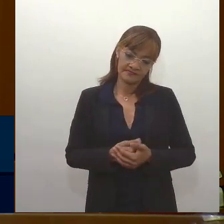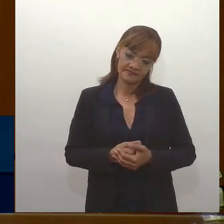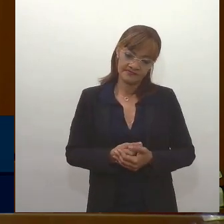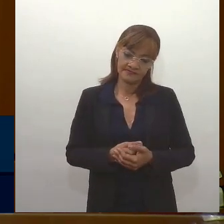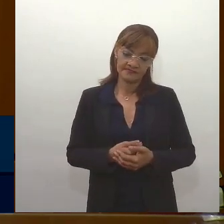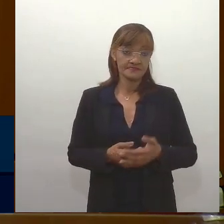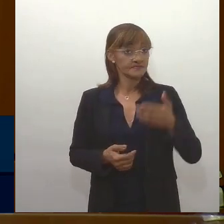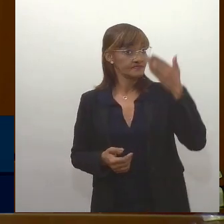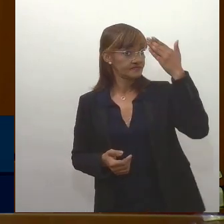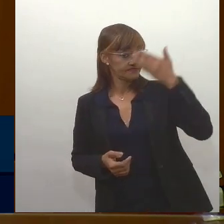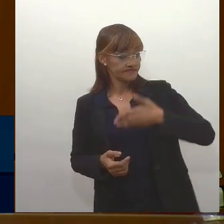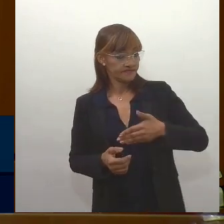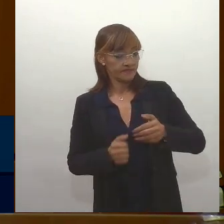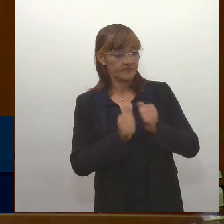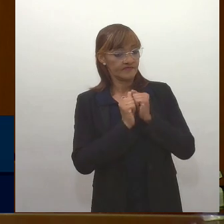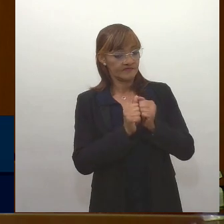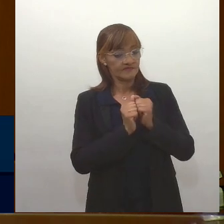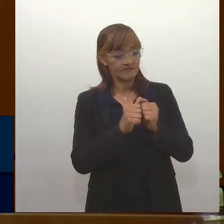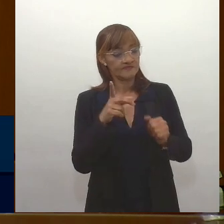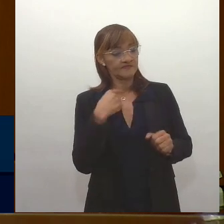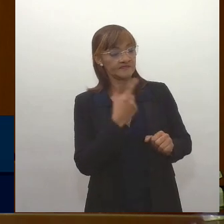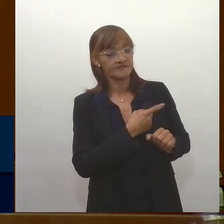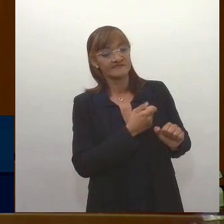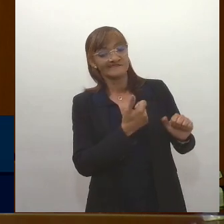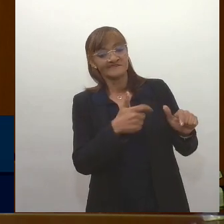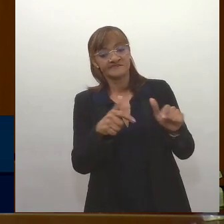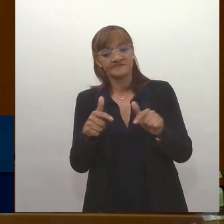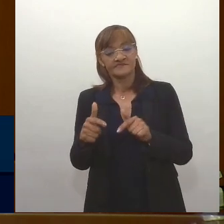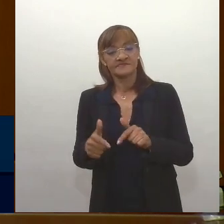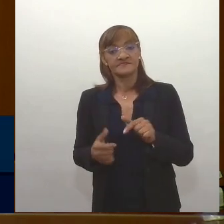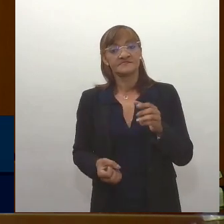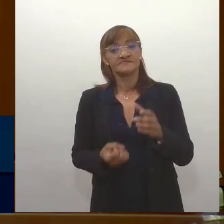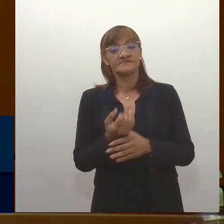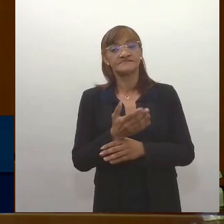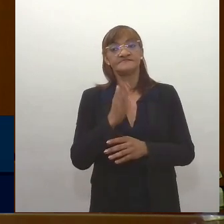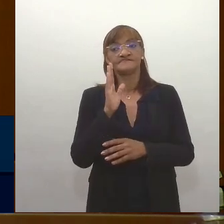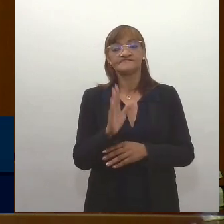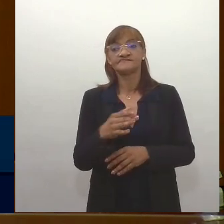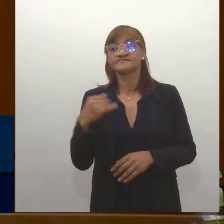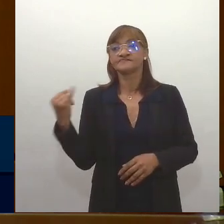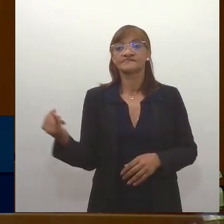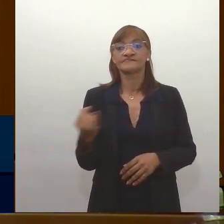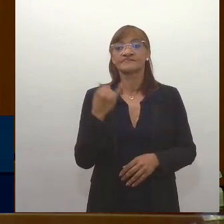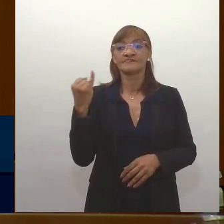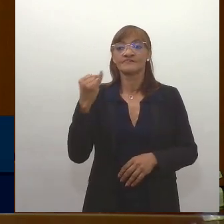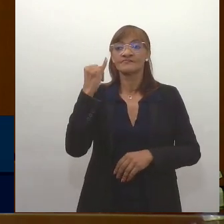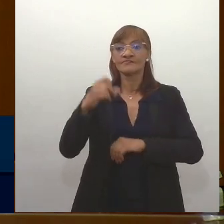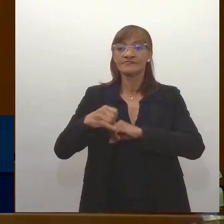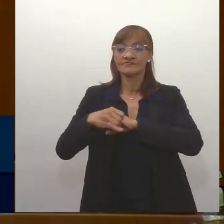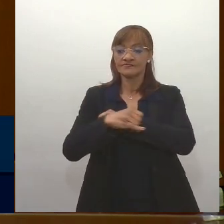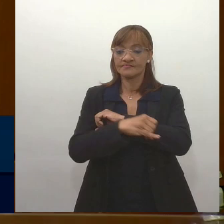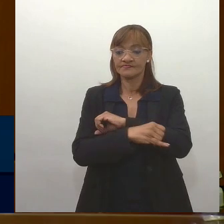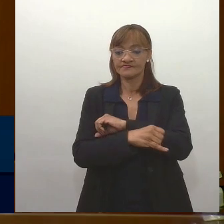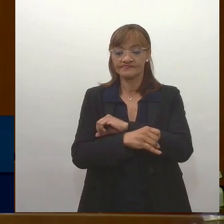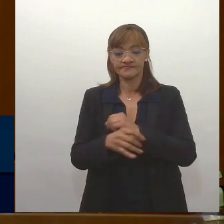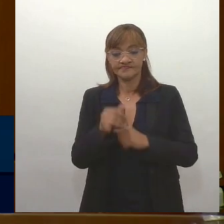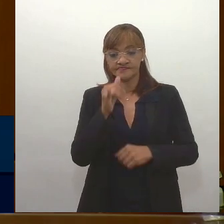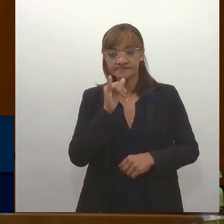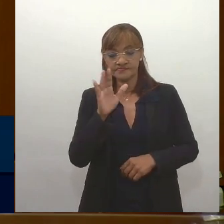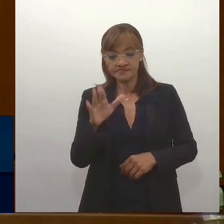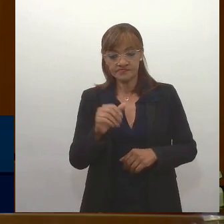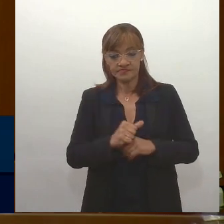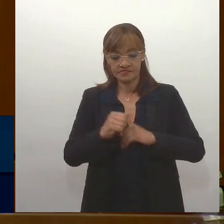de nossa articulação foram realizadas obras importantes de infraestrutura A exemplo de pavimentações asfálticas e